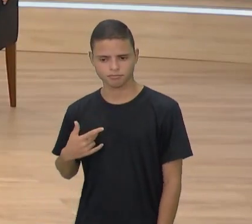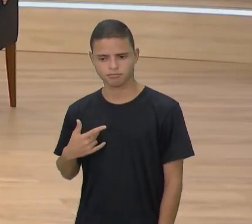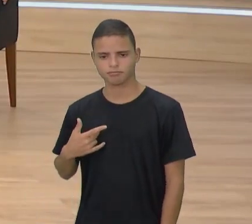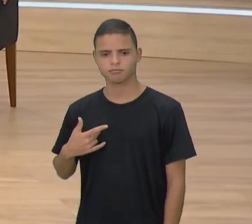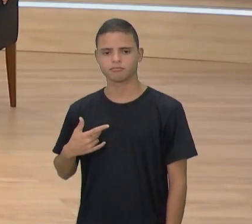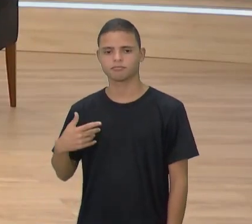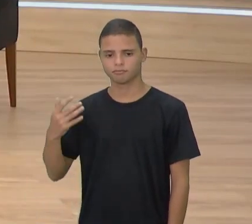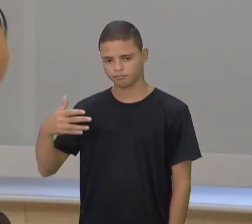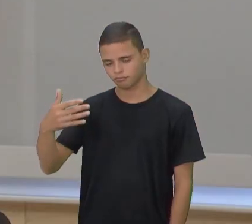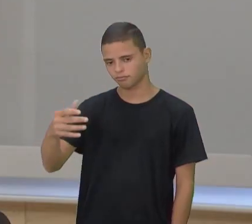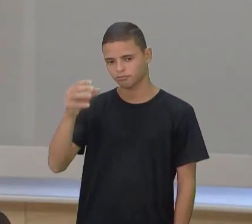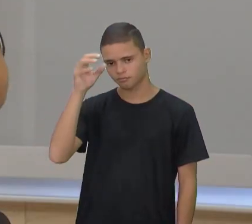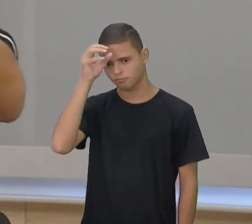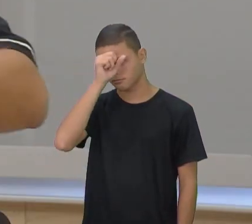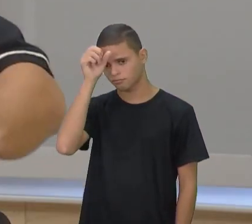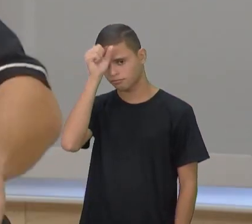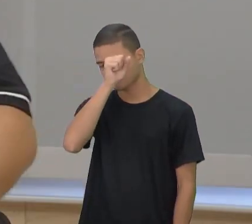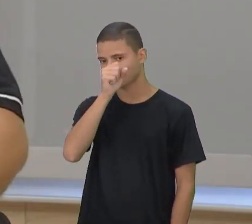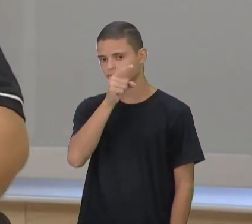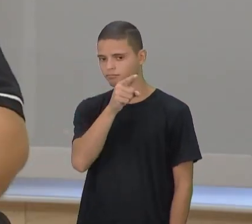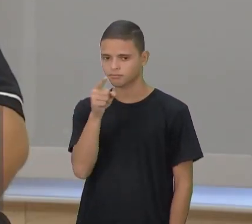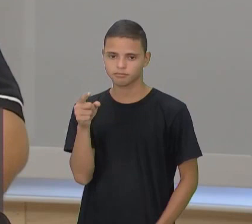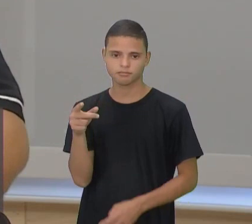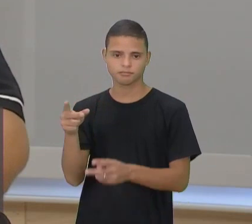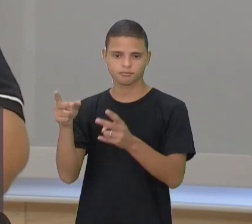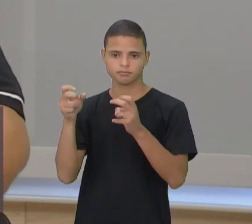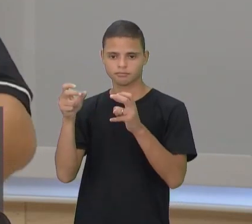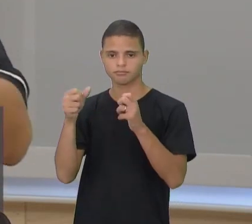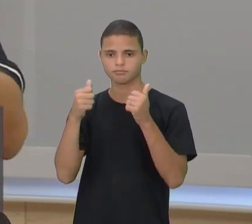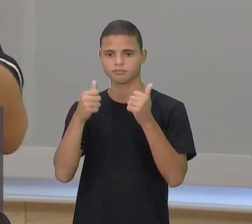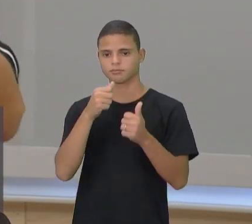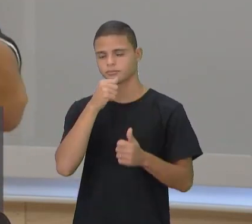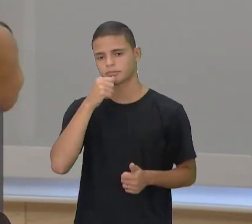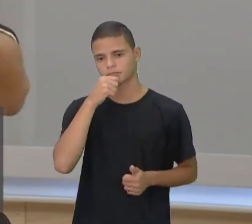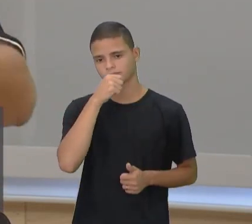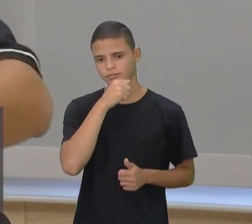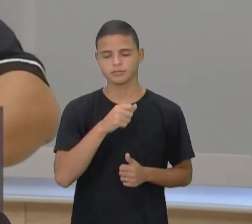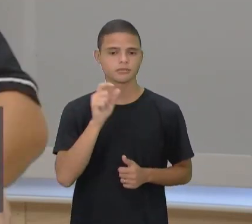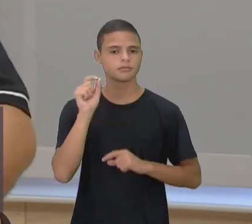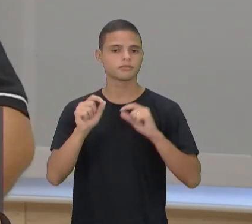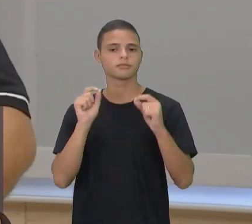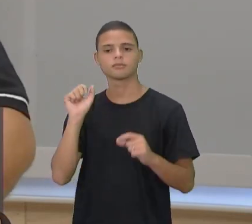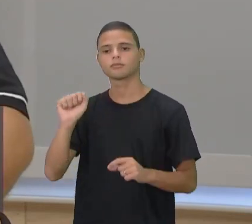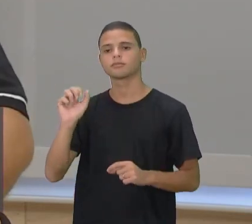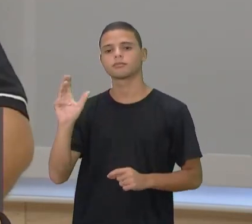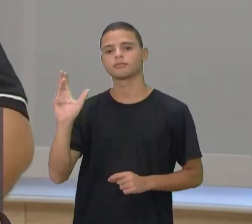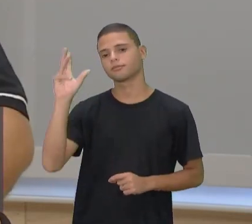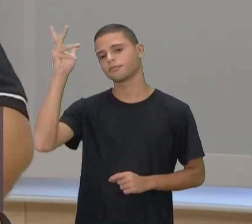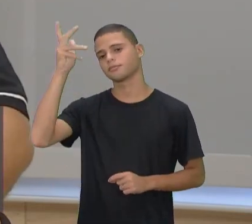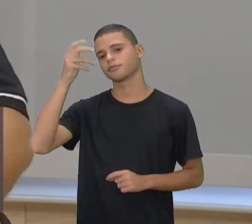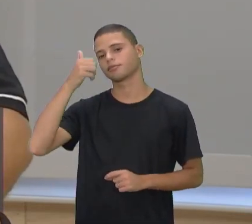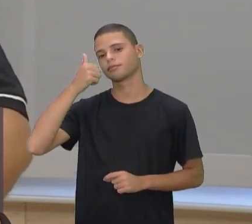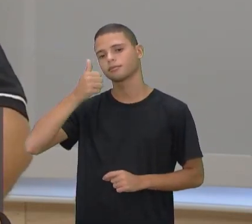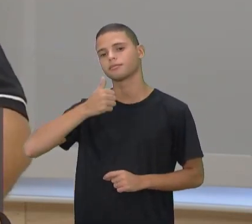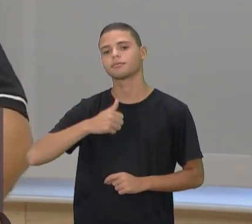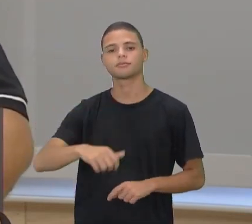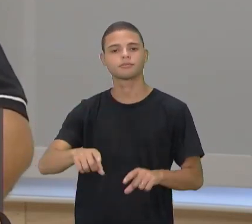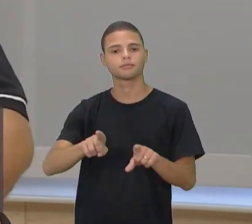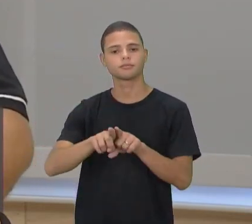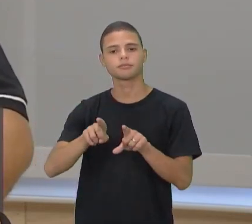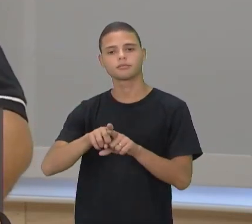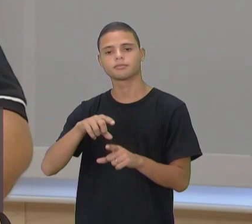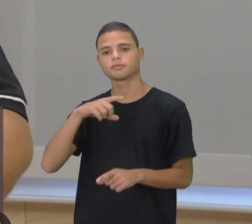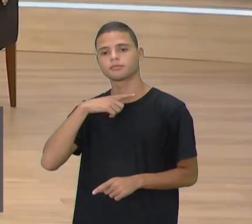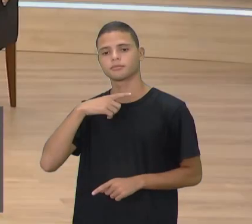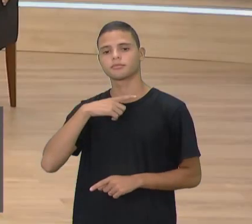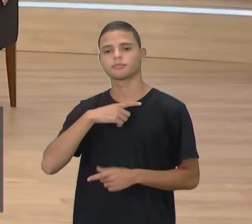vamos estar percebendo isso aí, e você também, estudante, vai estar percebendo isso daí, né? O que pode acontecer. Também nós temos